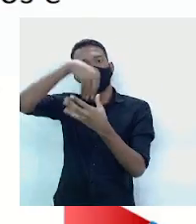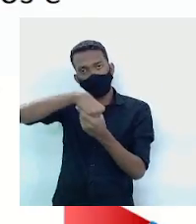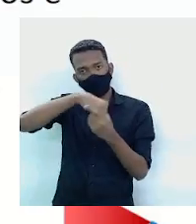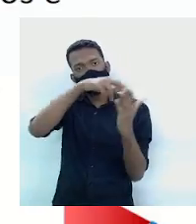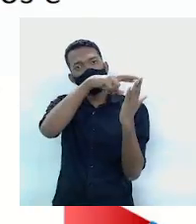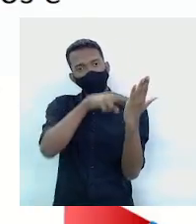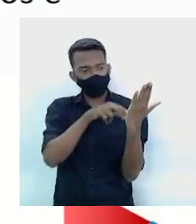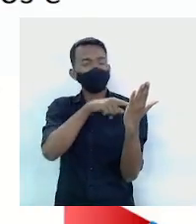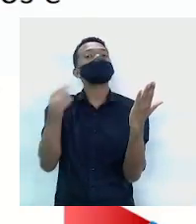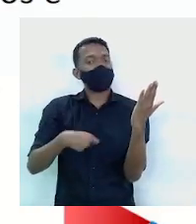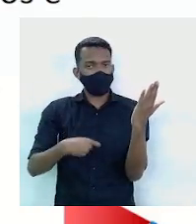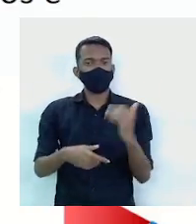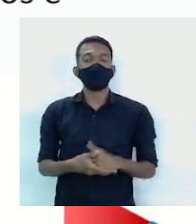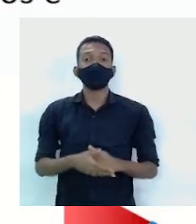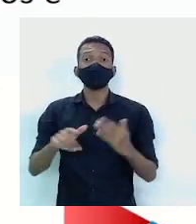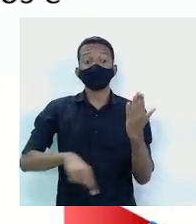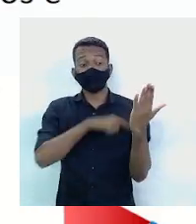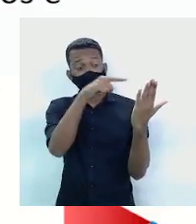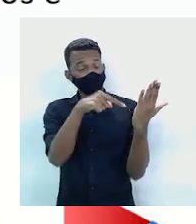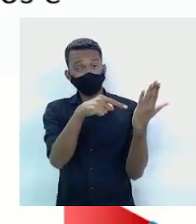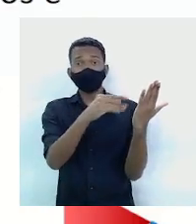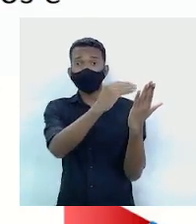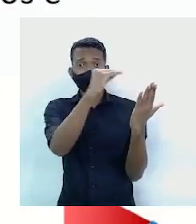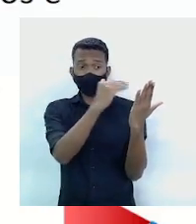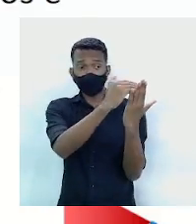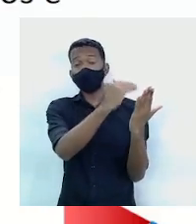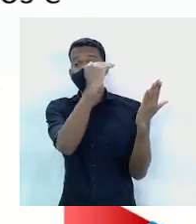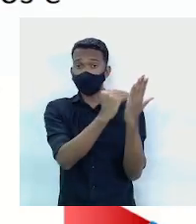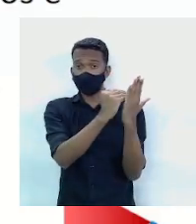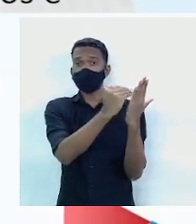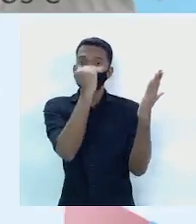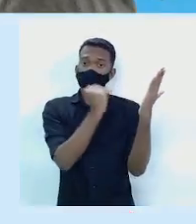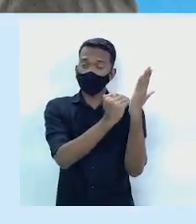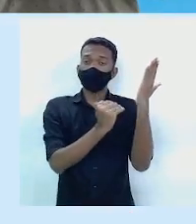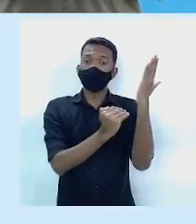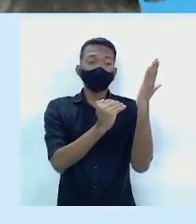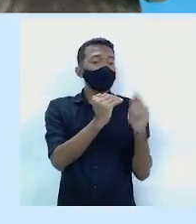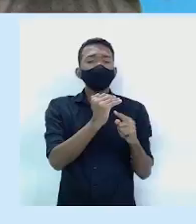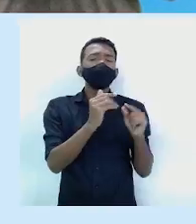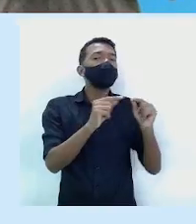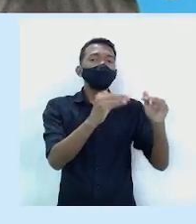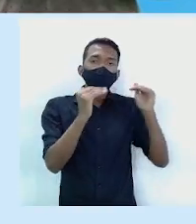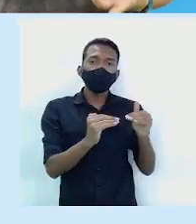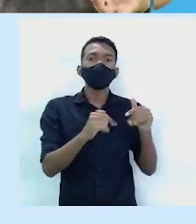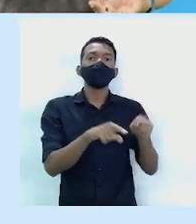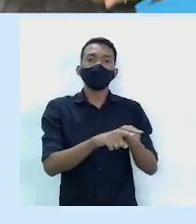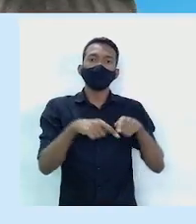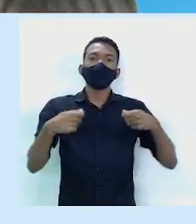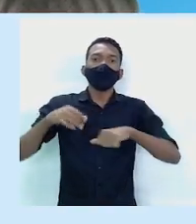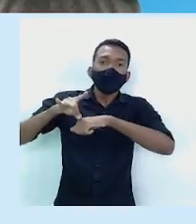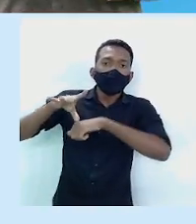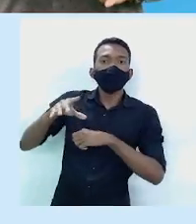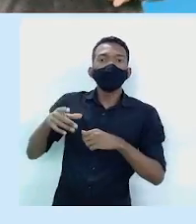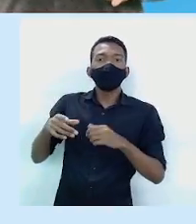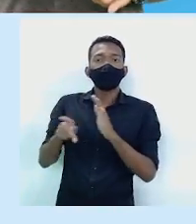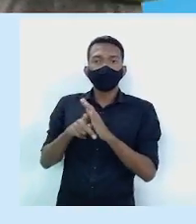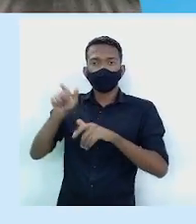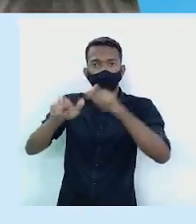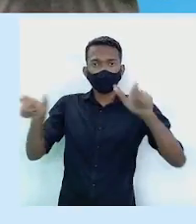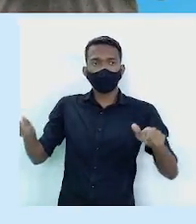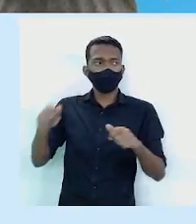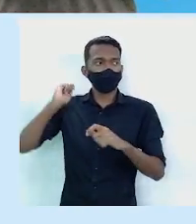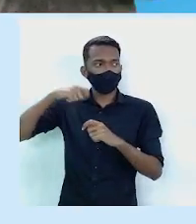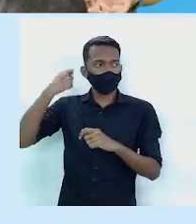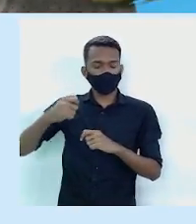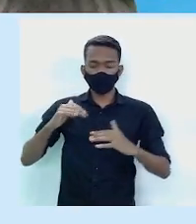roteiro. Outra coisa, no roteiro deve ter as sugestões de encenação para os atores